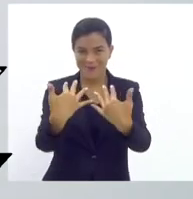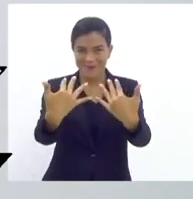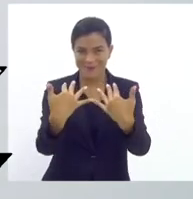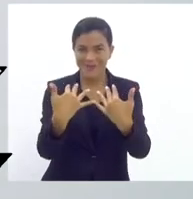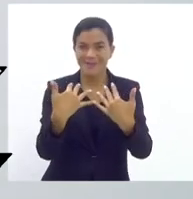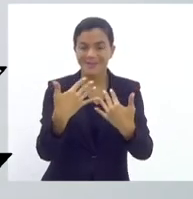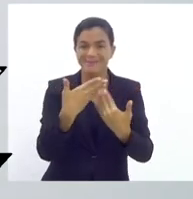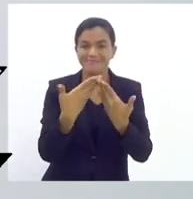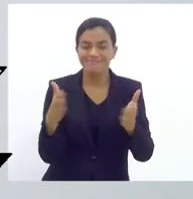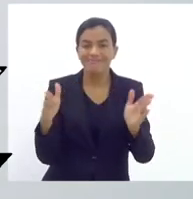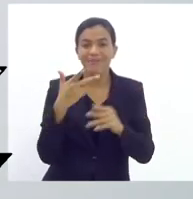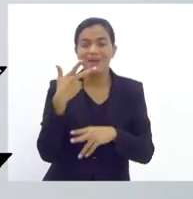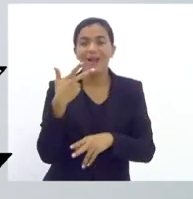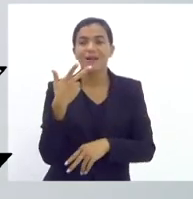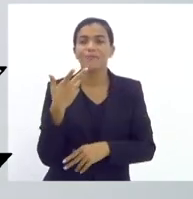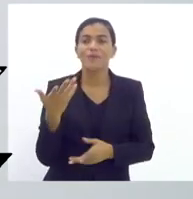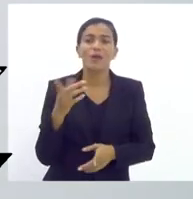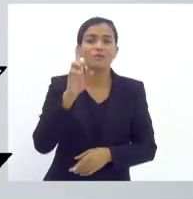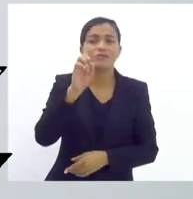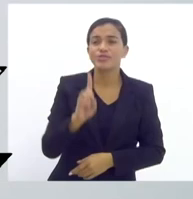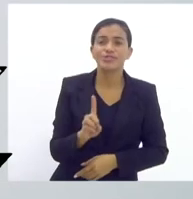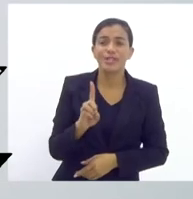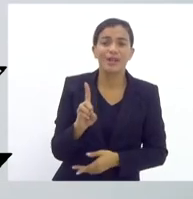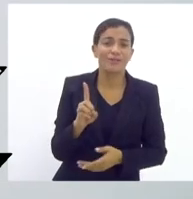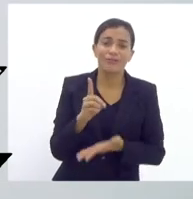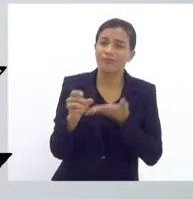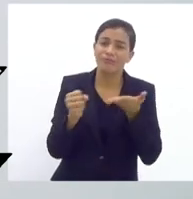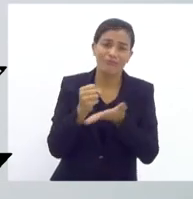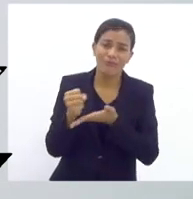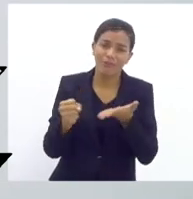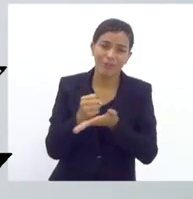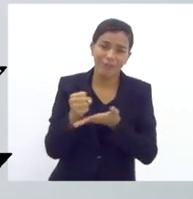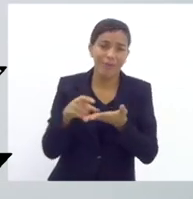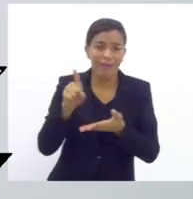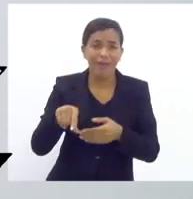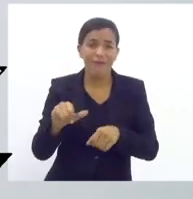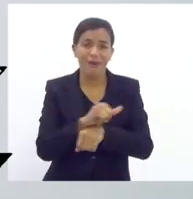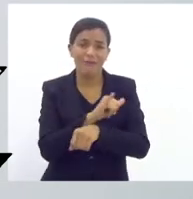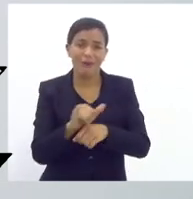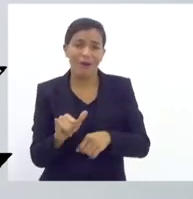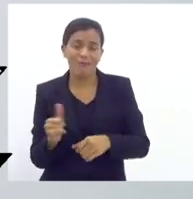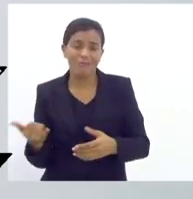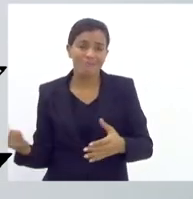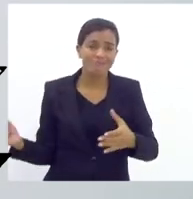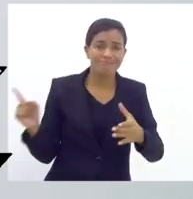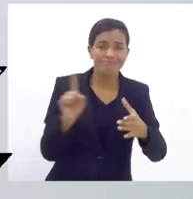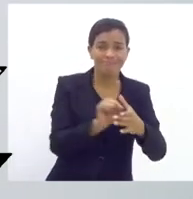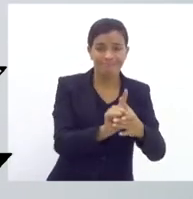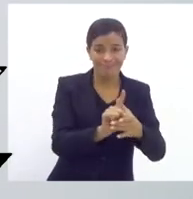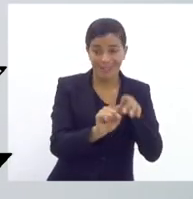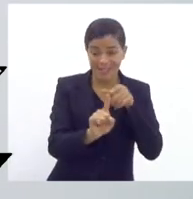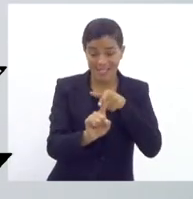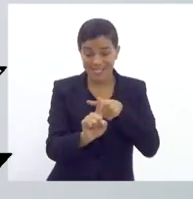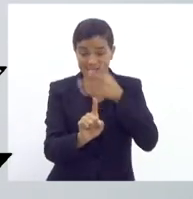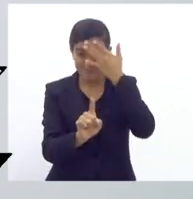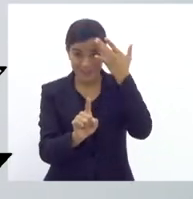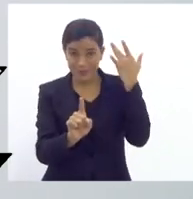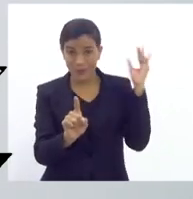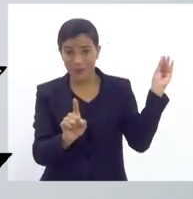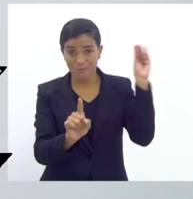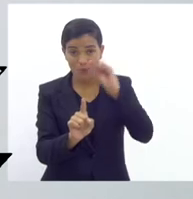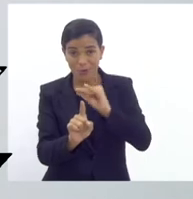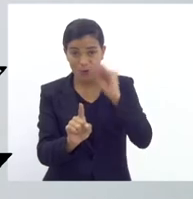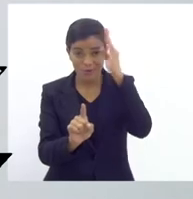primeiro para falar o seguinte é um direito que ele é fundamental é uma forma de inserção desse refugiado desse Imigrante